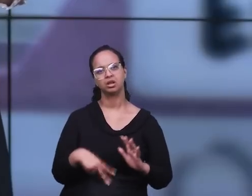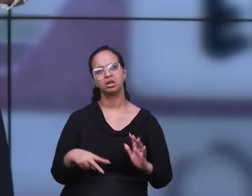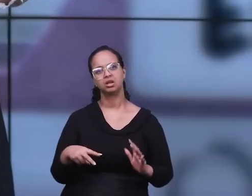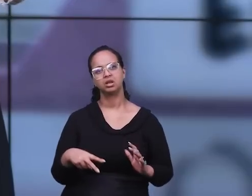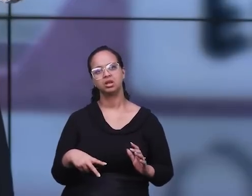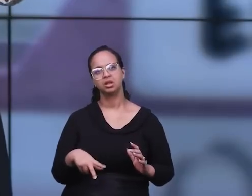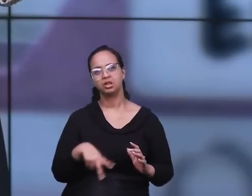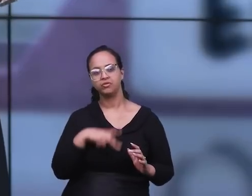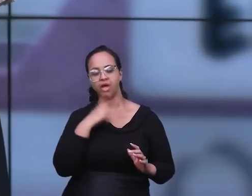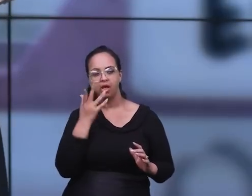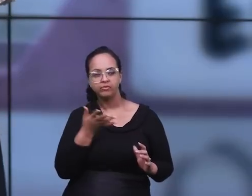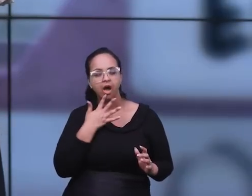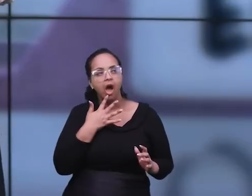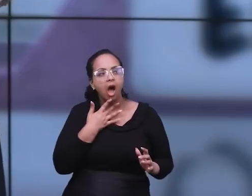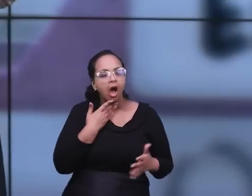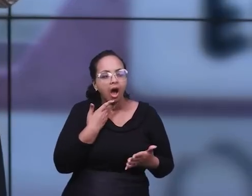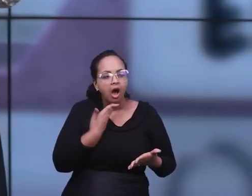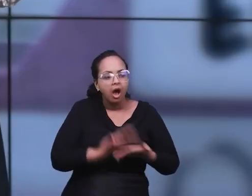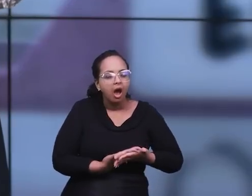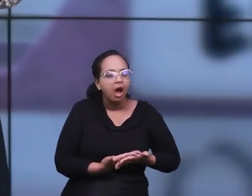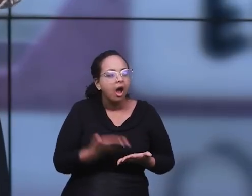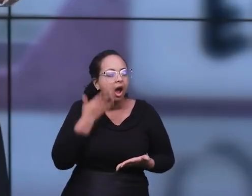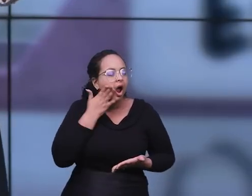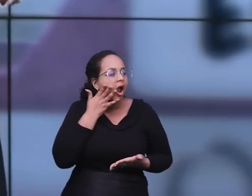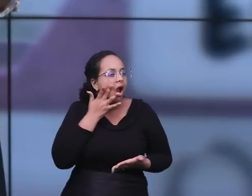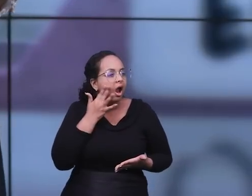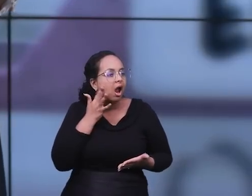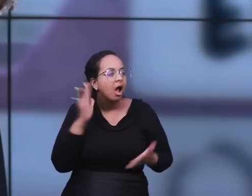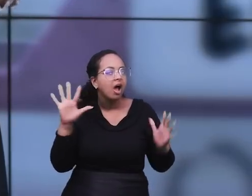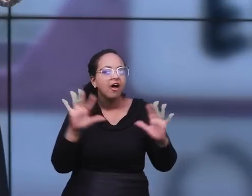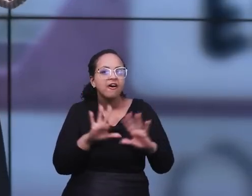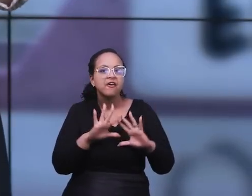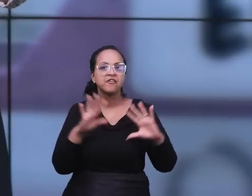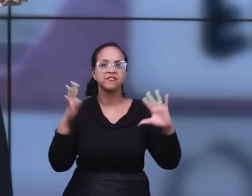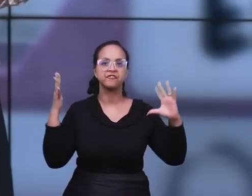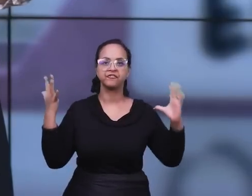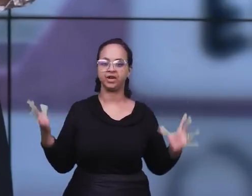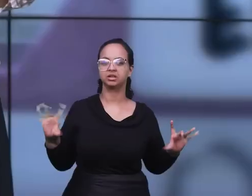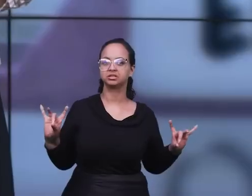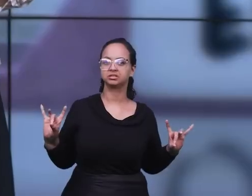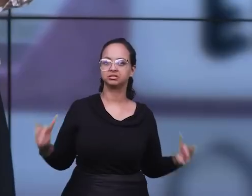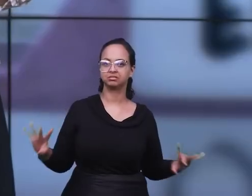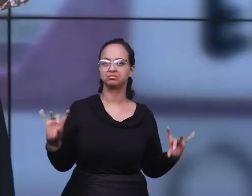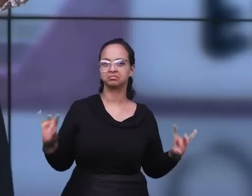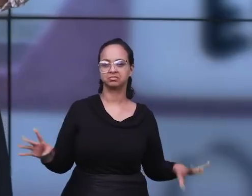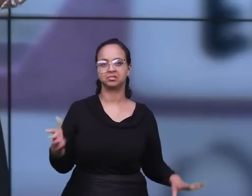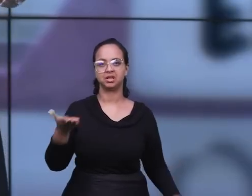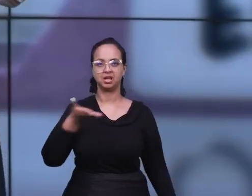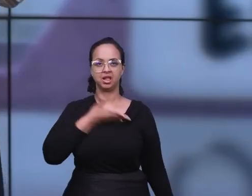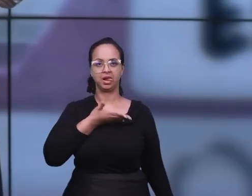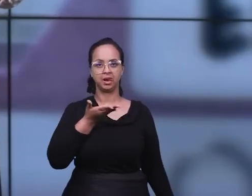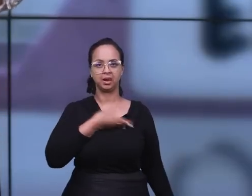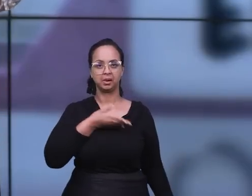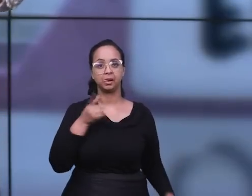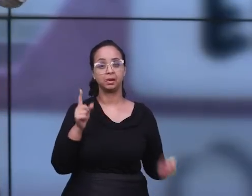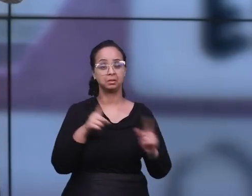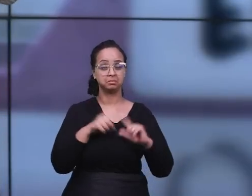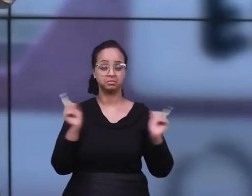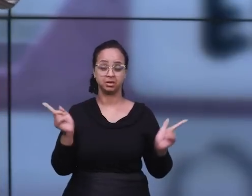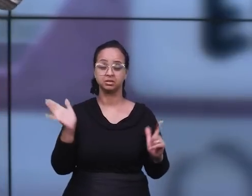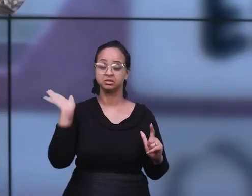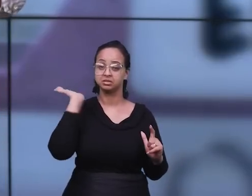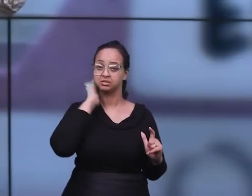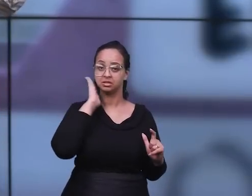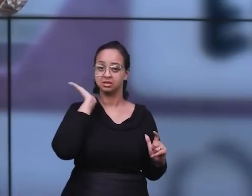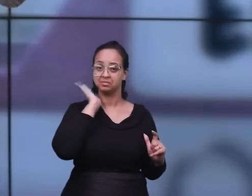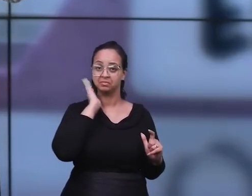filhas, elas até se imaginam em uma festa divertida e exclusiva de amigas. Contudo, nós